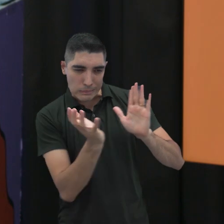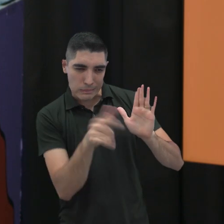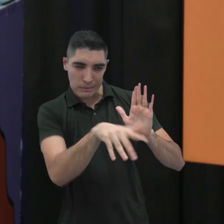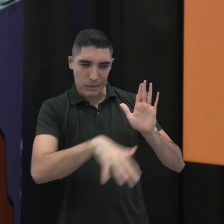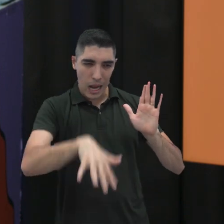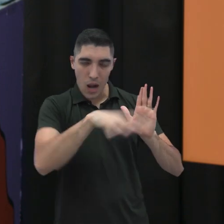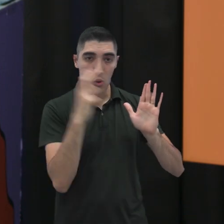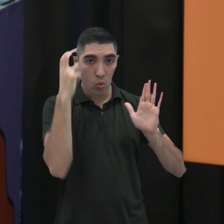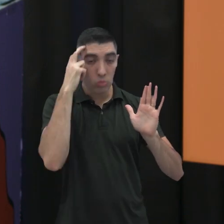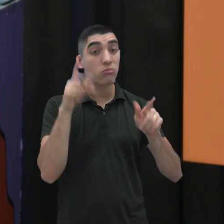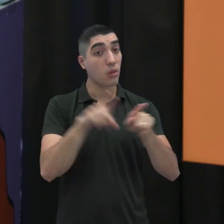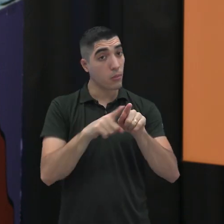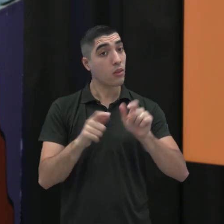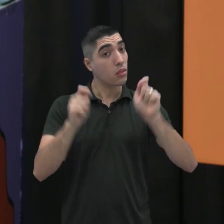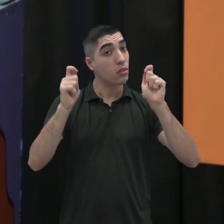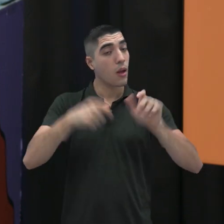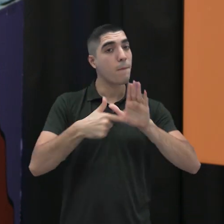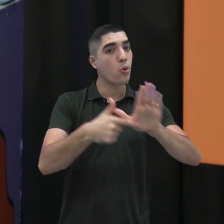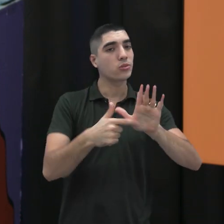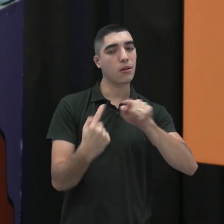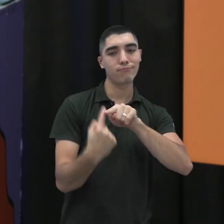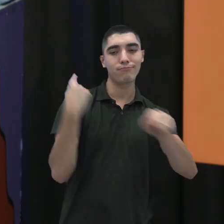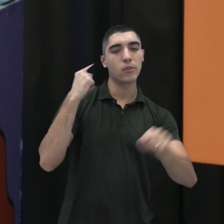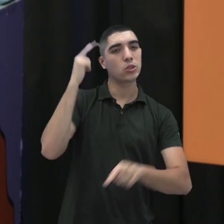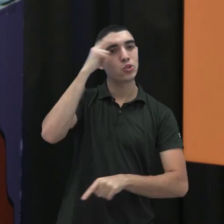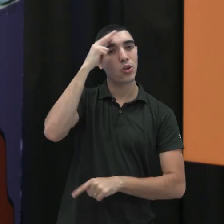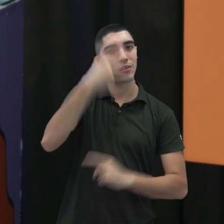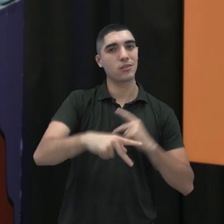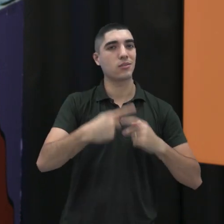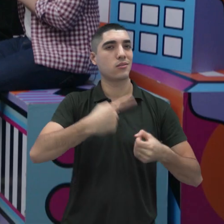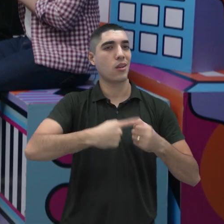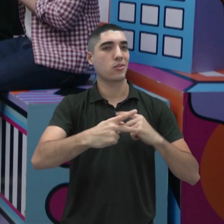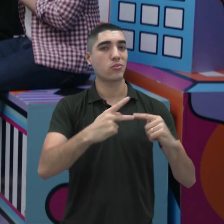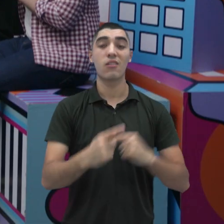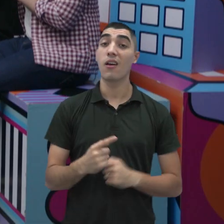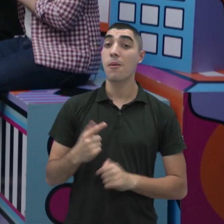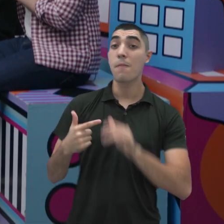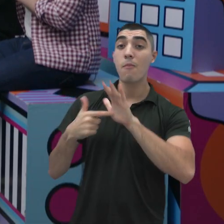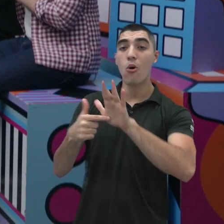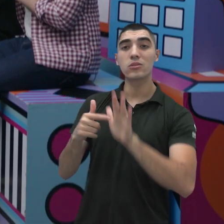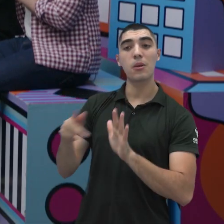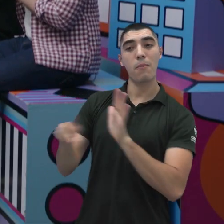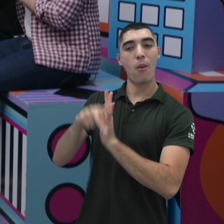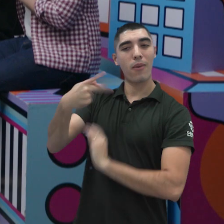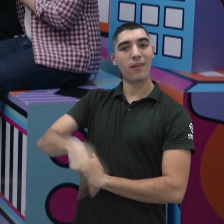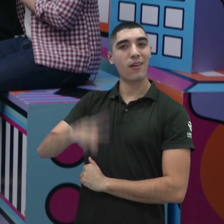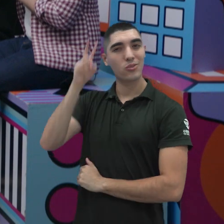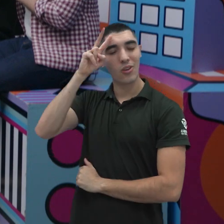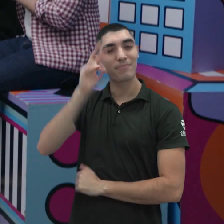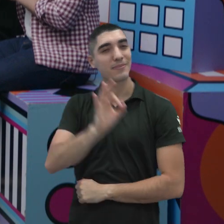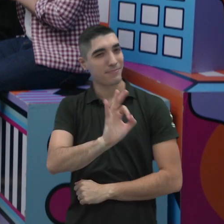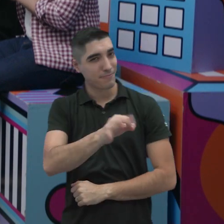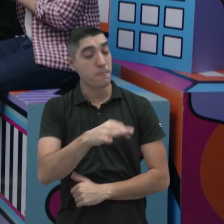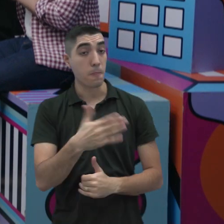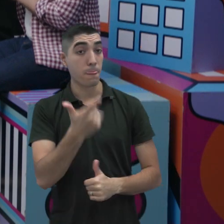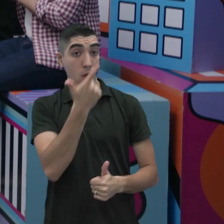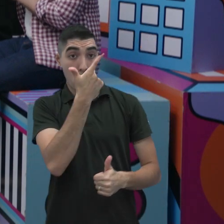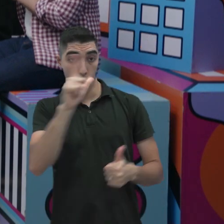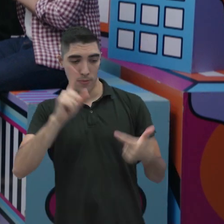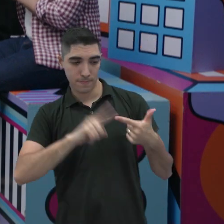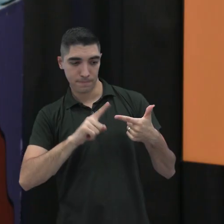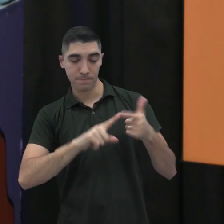também ajudam a gente a contar a história da nossa cidade. Isso, contar a nossa própria história, né? Exatamente. E tem uma outra